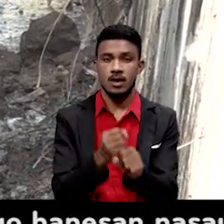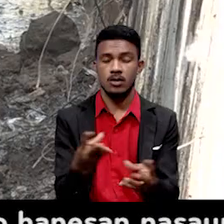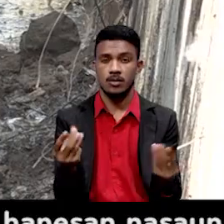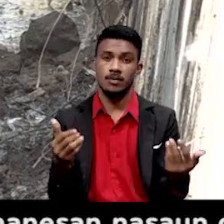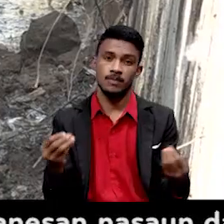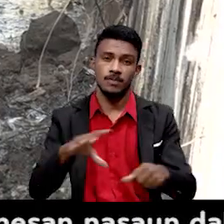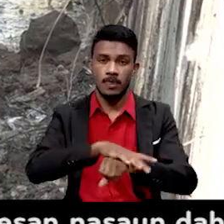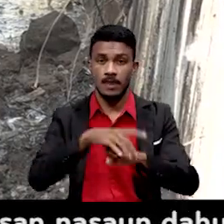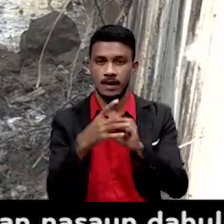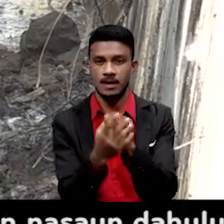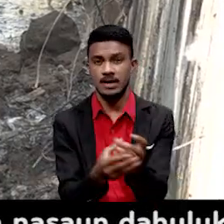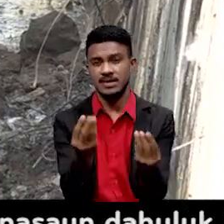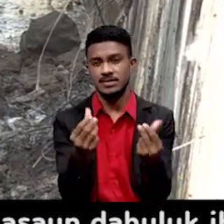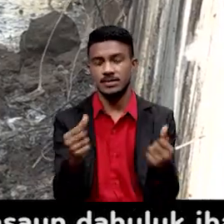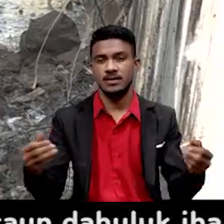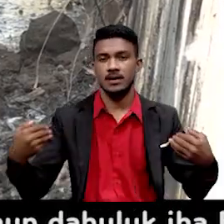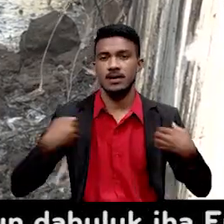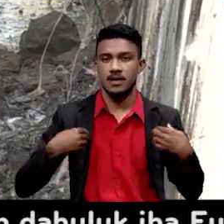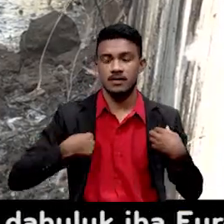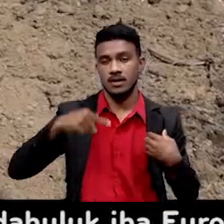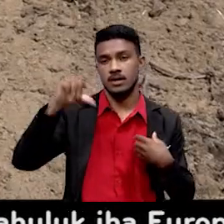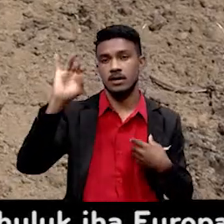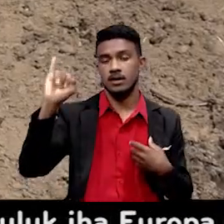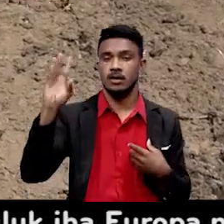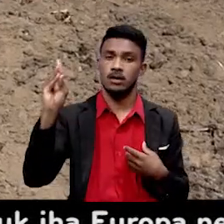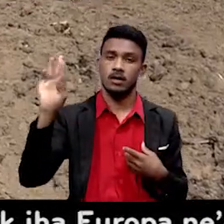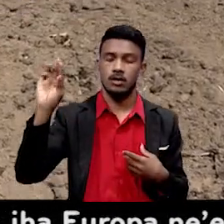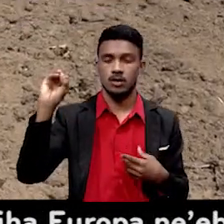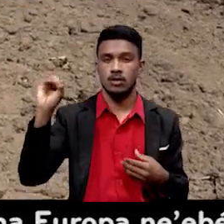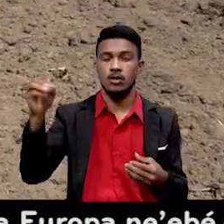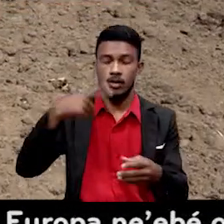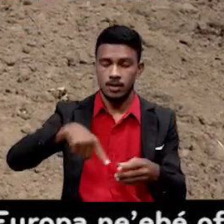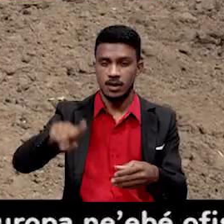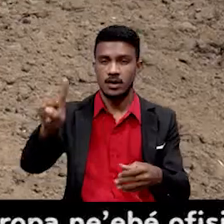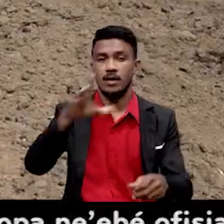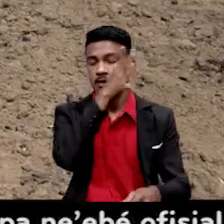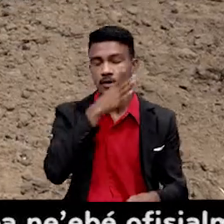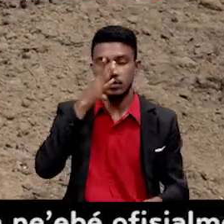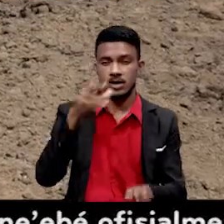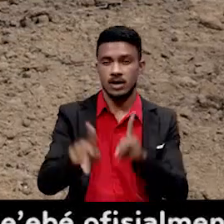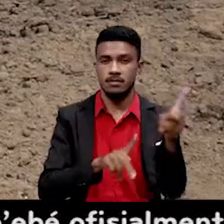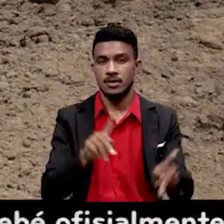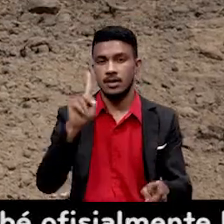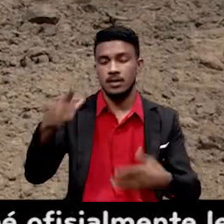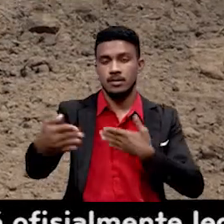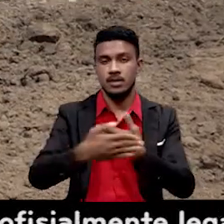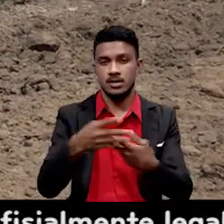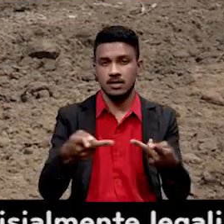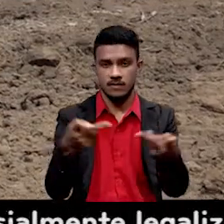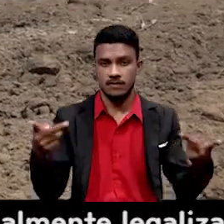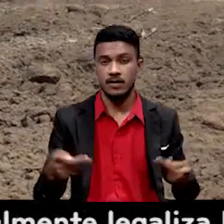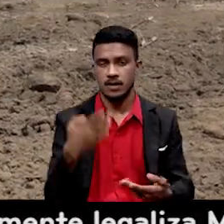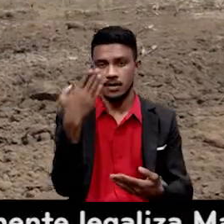perfuração ou filmagem hidrocarboneto balu ia valeta no sulimbatos comunidade idanyang nebe besi quedas ia fatin